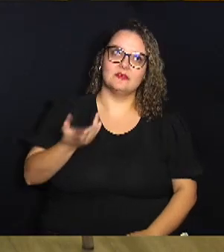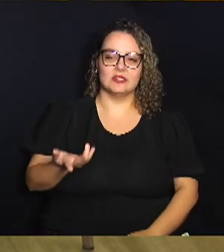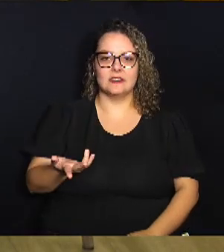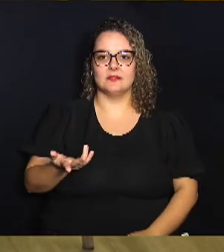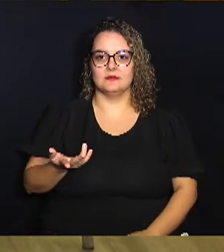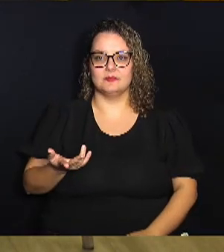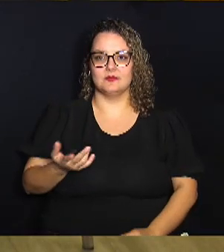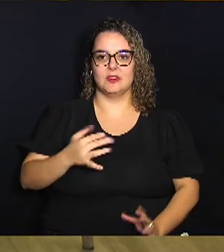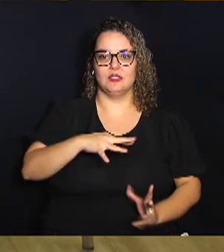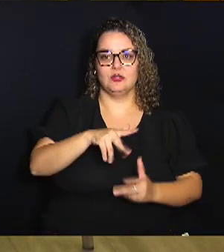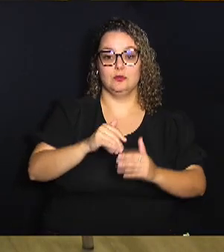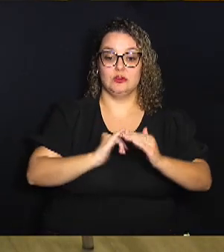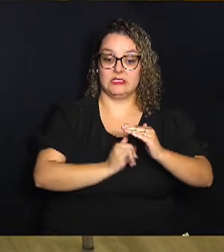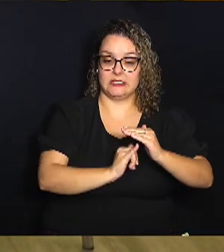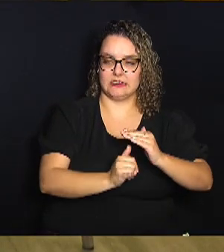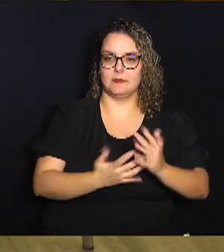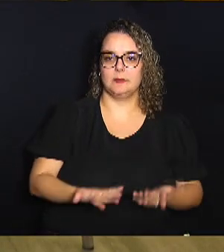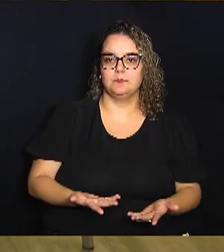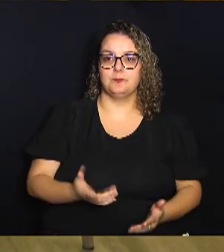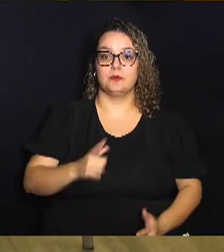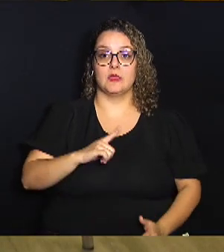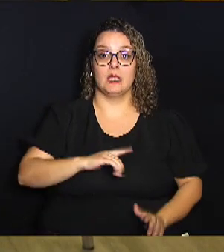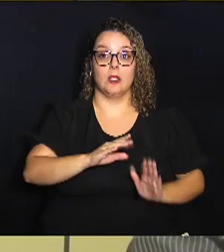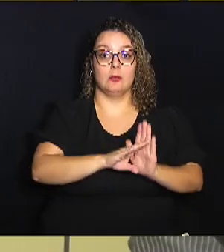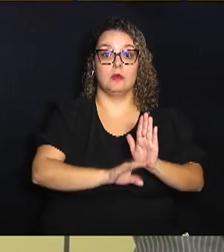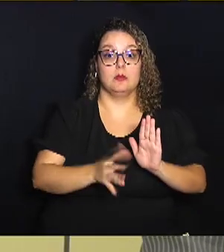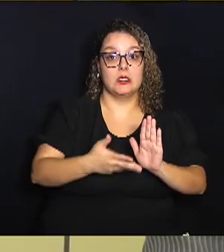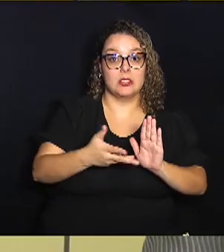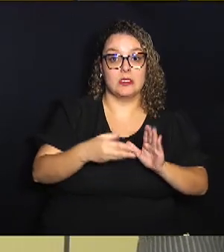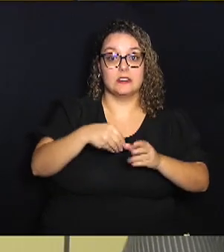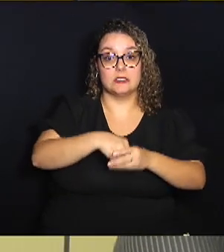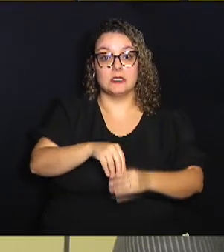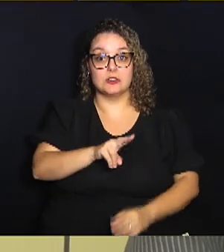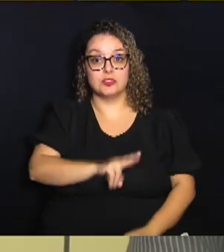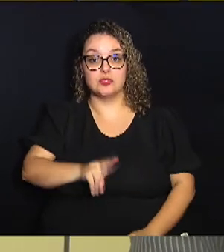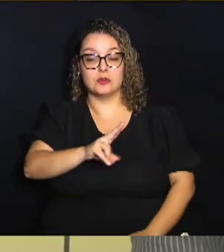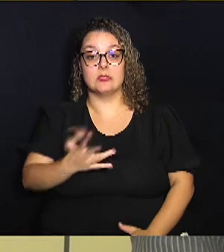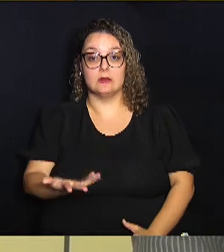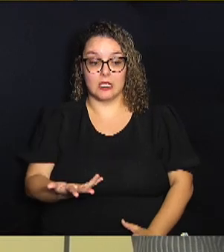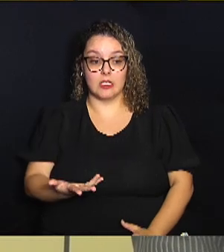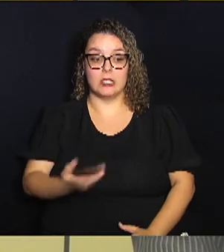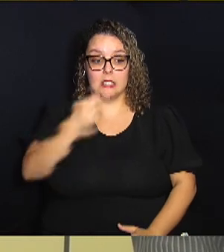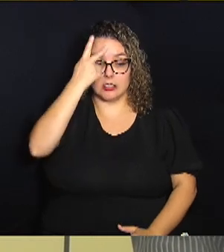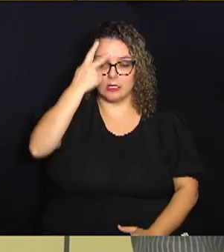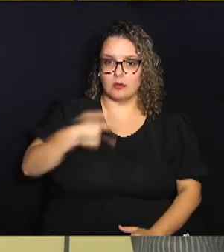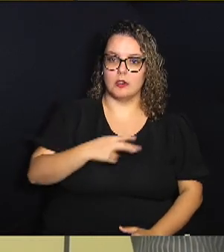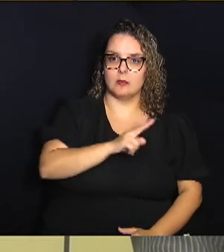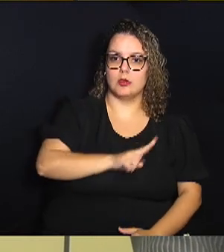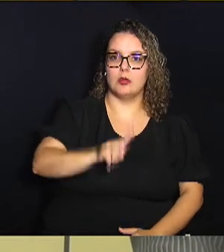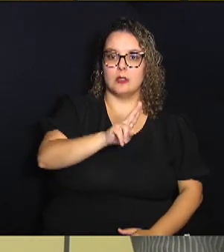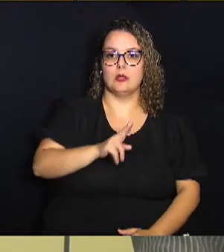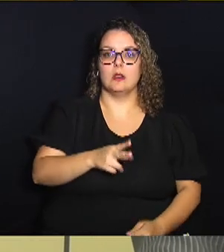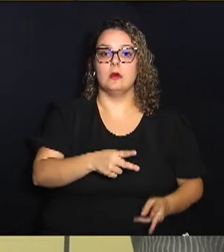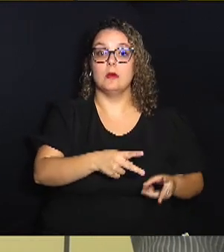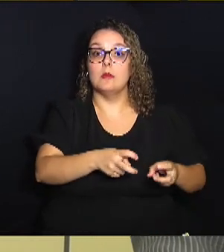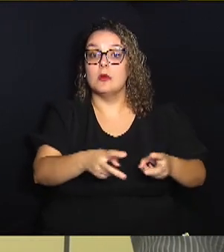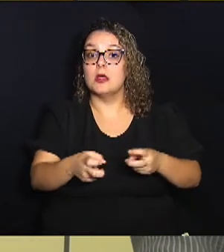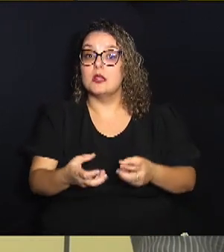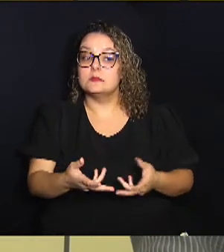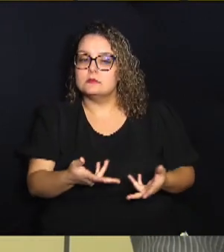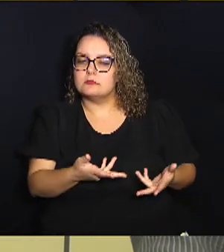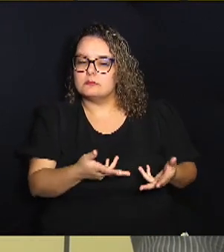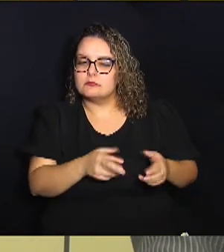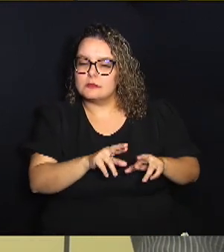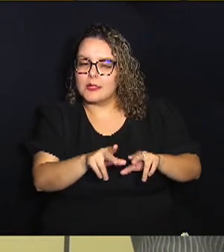das startups, né? A gente tem programas de aceleração dentro de universidades e na própria universidade a gente consegue enxergar isso, né?